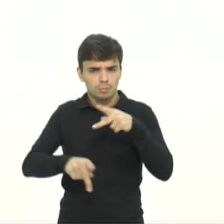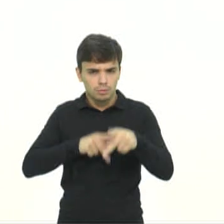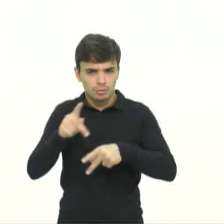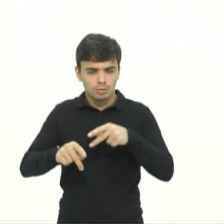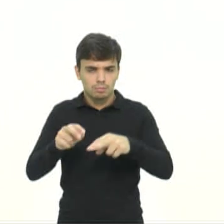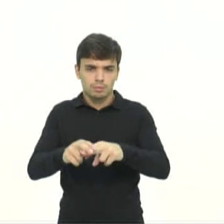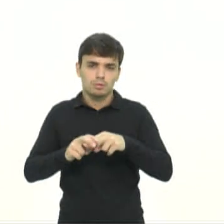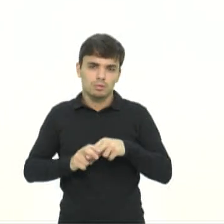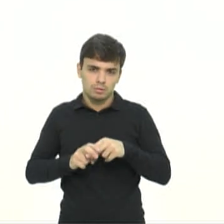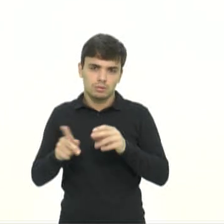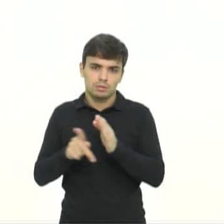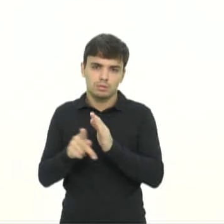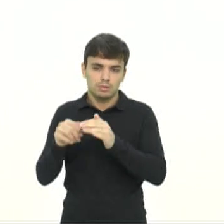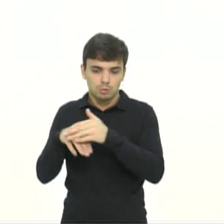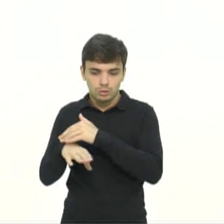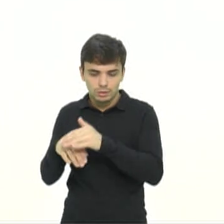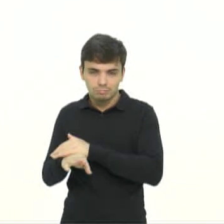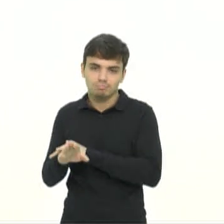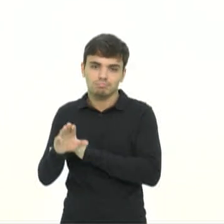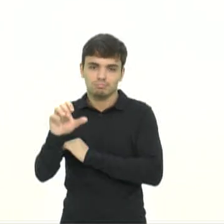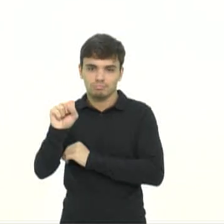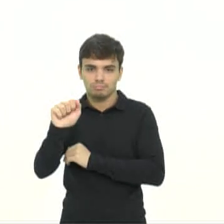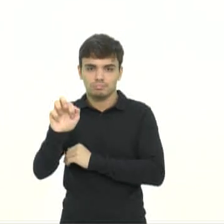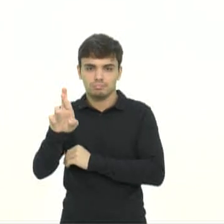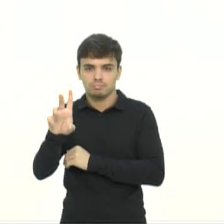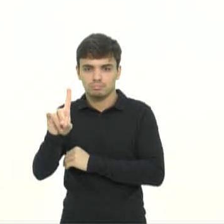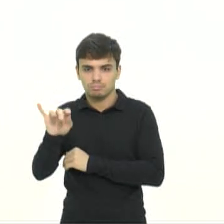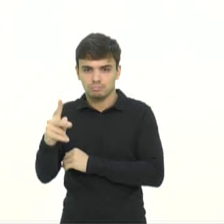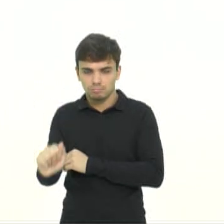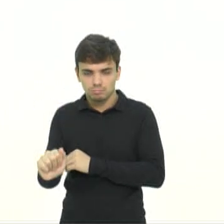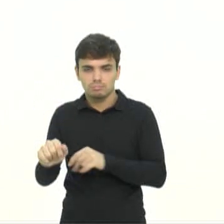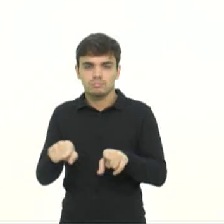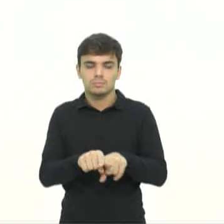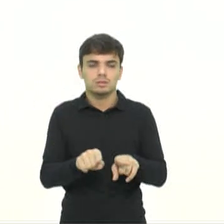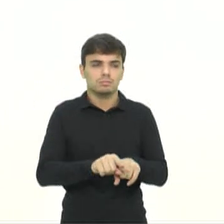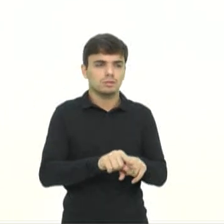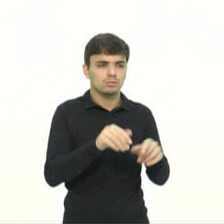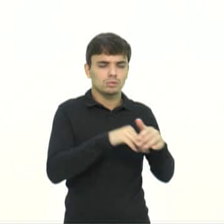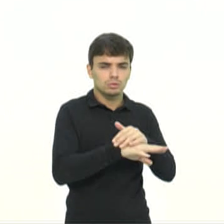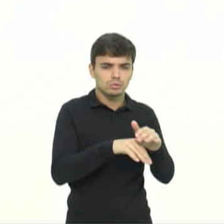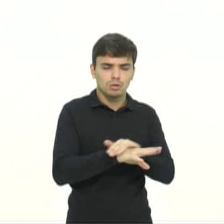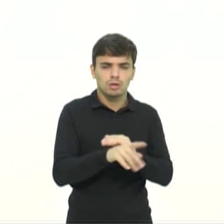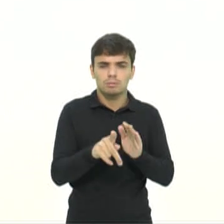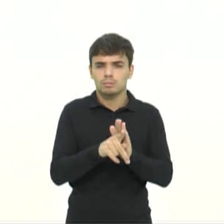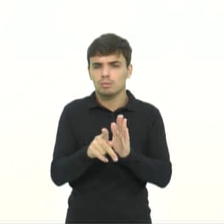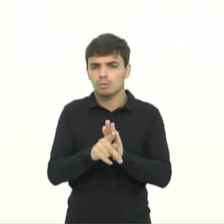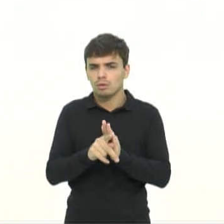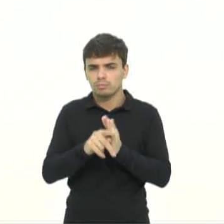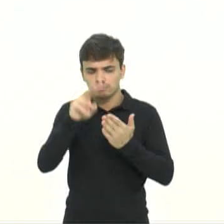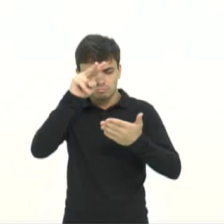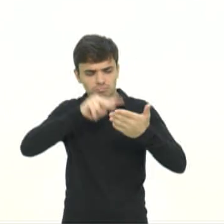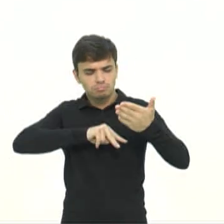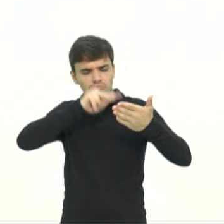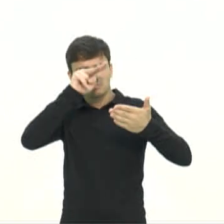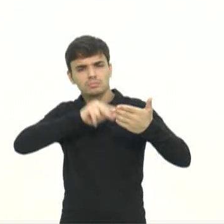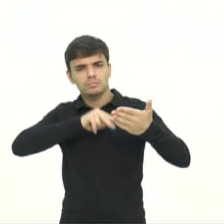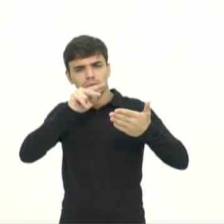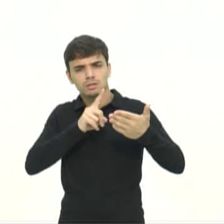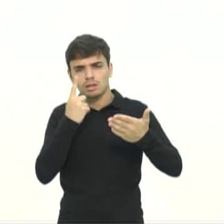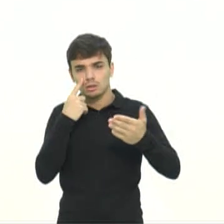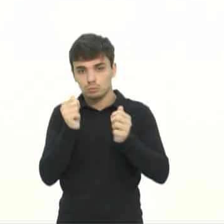da diminuição do estoque de sardinhas. Letra B, do estoque de copépodos em função do aumento da população de